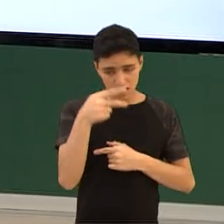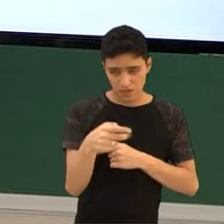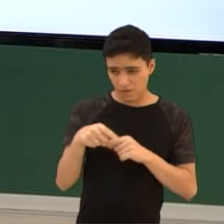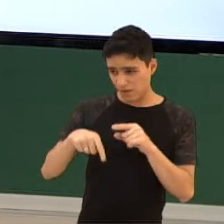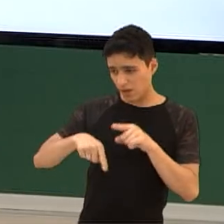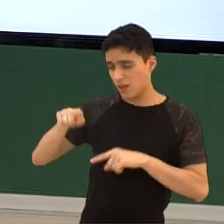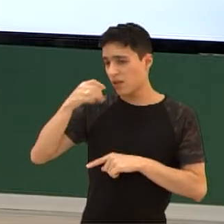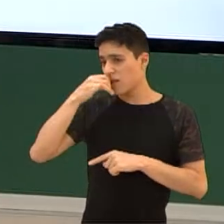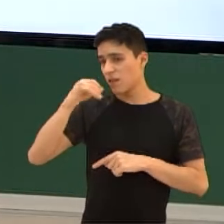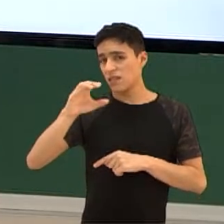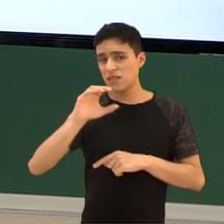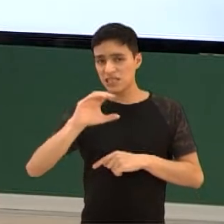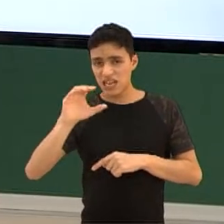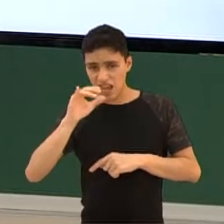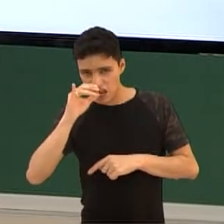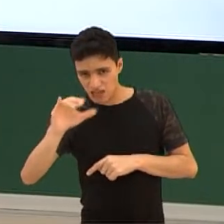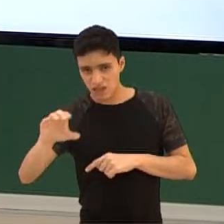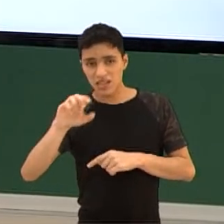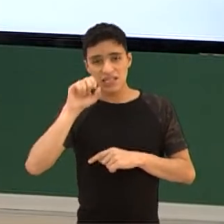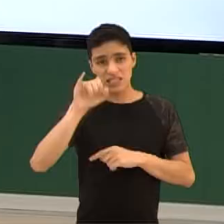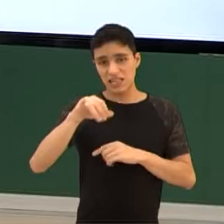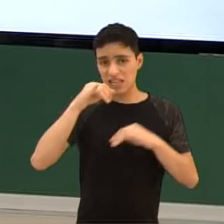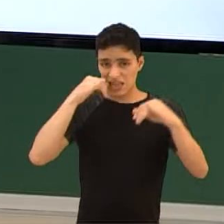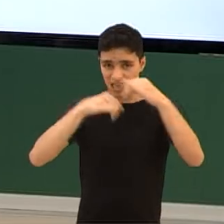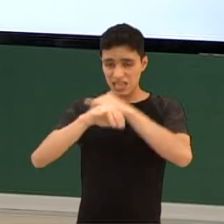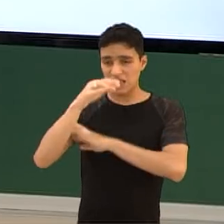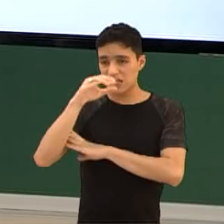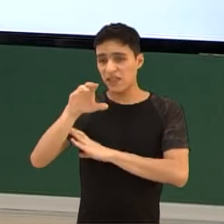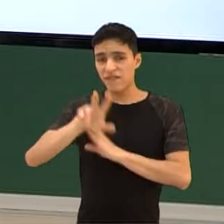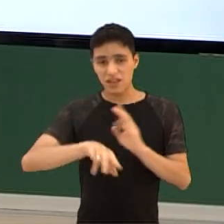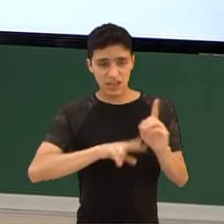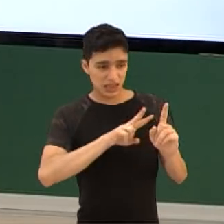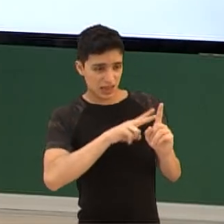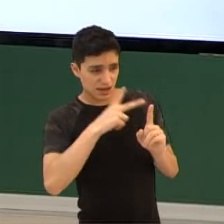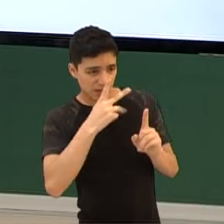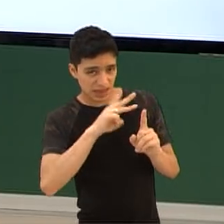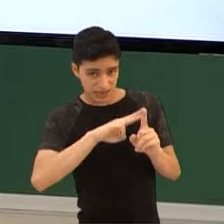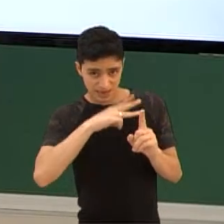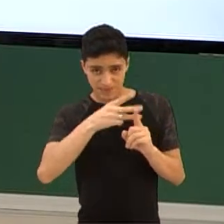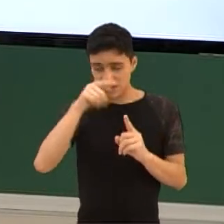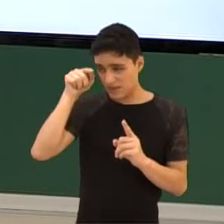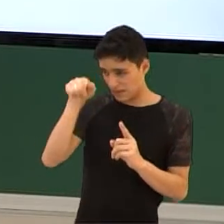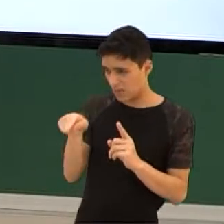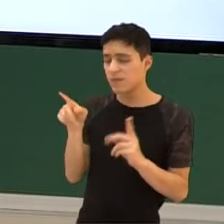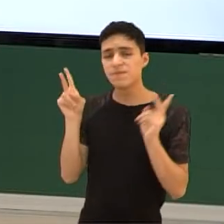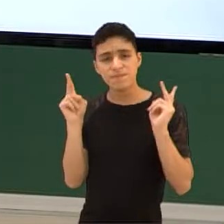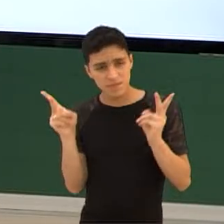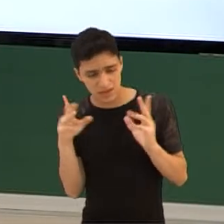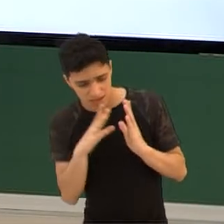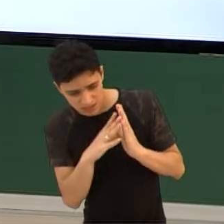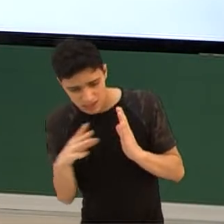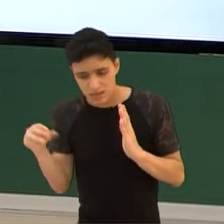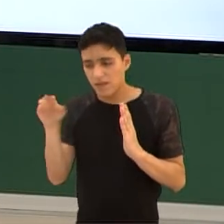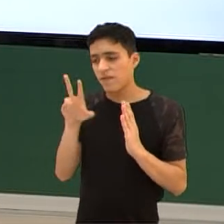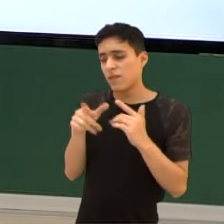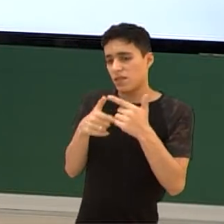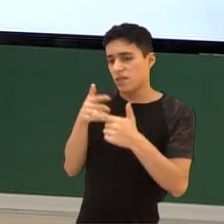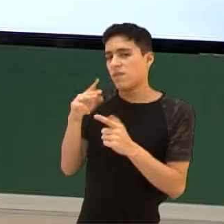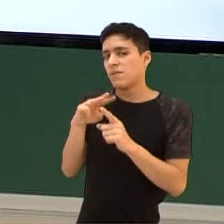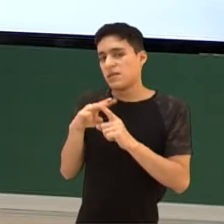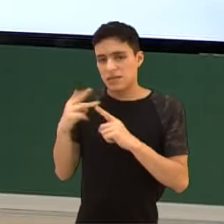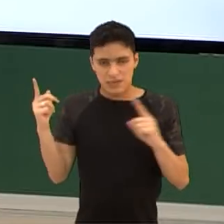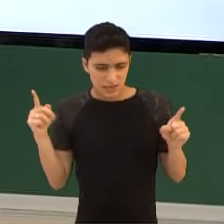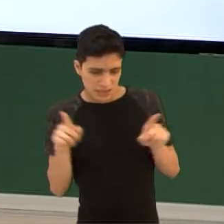energia cinética. Se a energia cinética ela irá triplicar, essa proporção também irá aumentar da mesma forma.